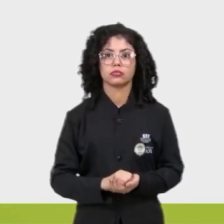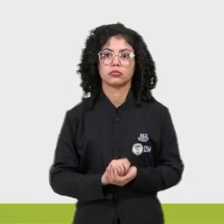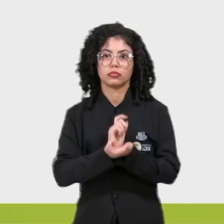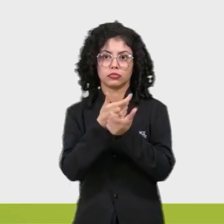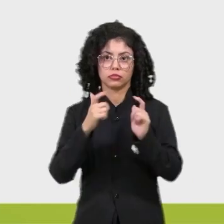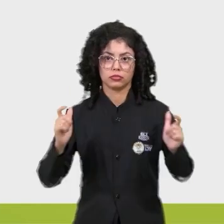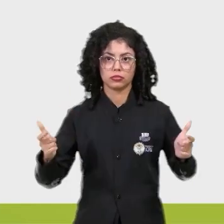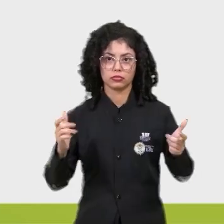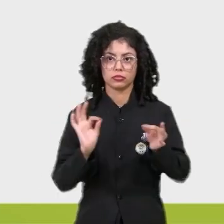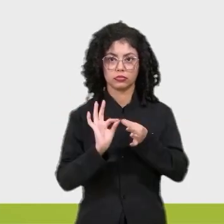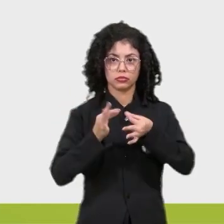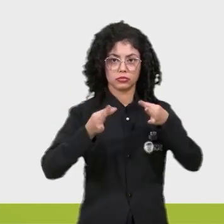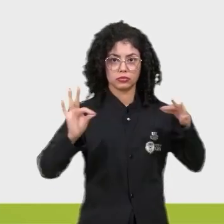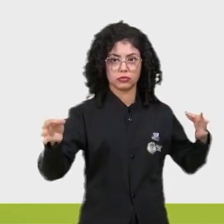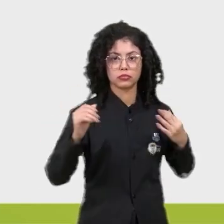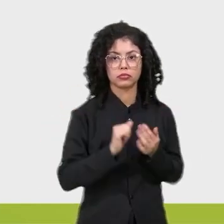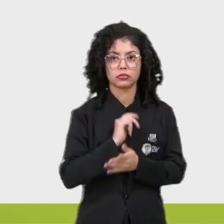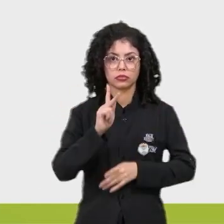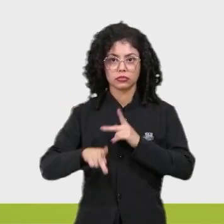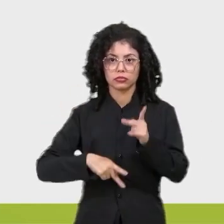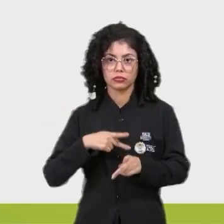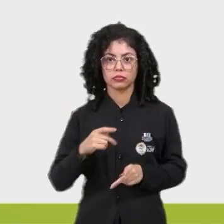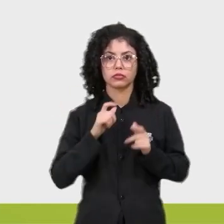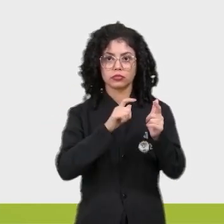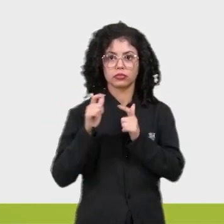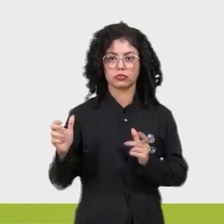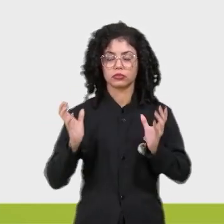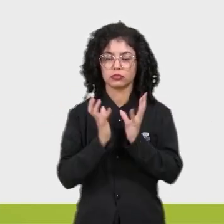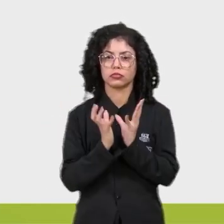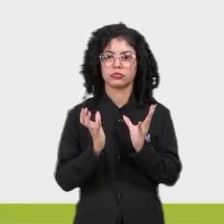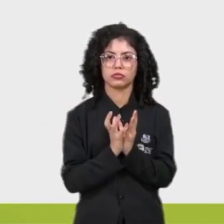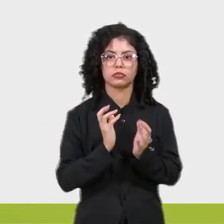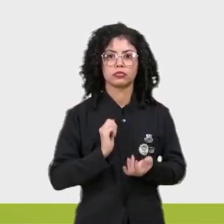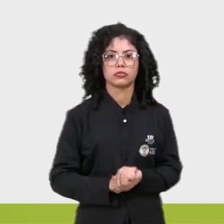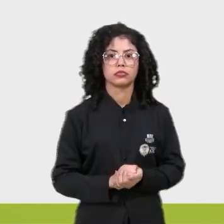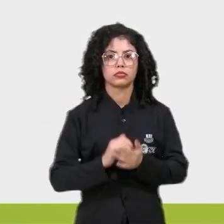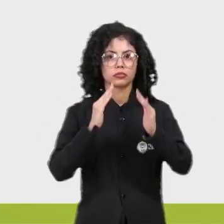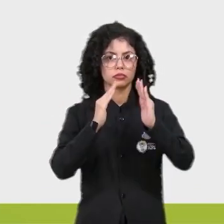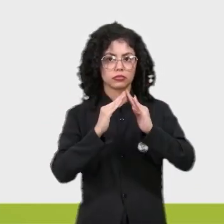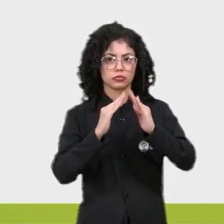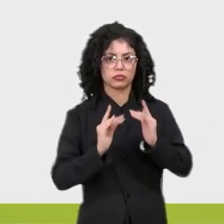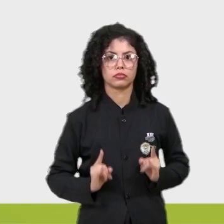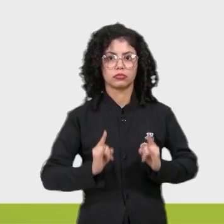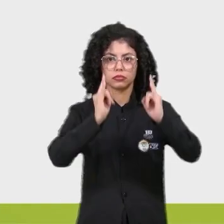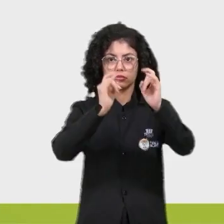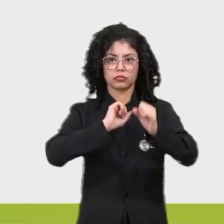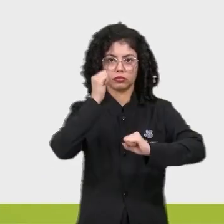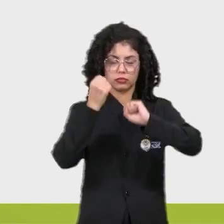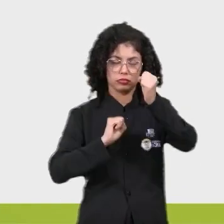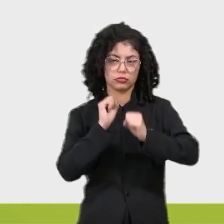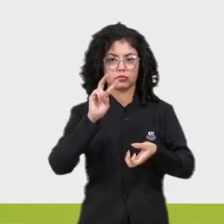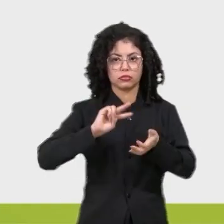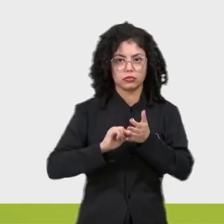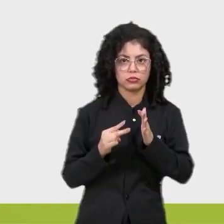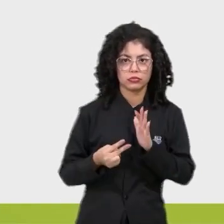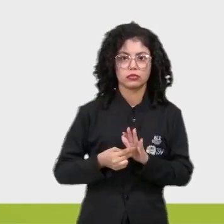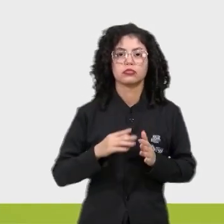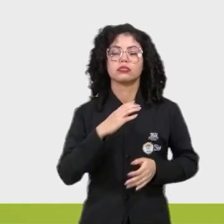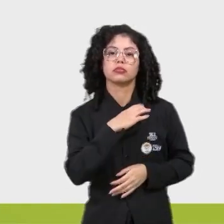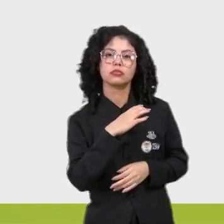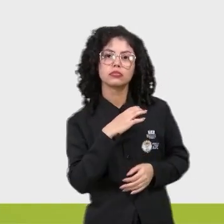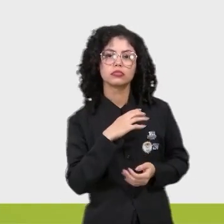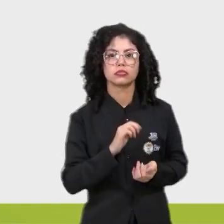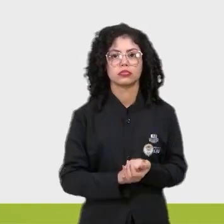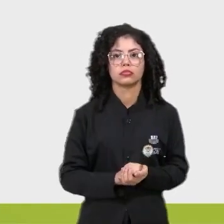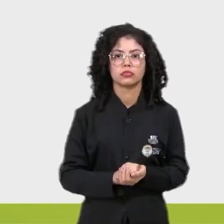cidade é uma área densamente povoada, onde se agrupam zonas residenciais, comércios e indústrias. O significado